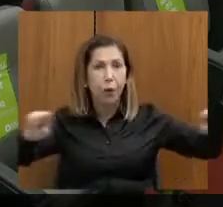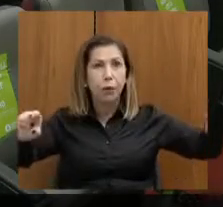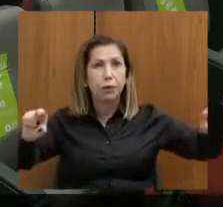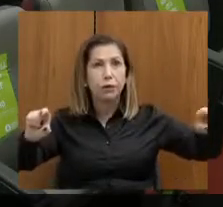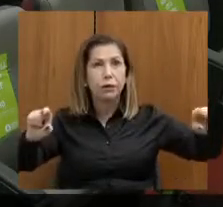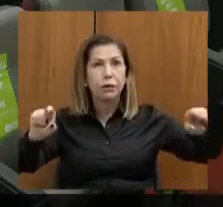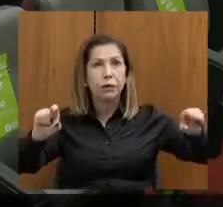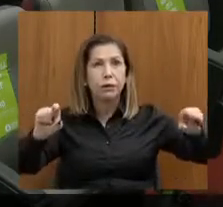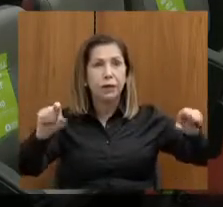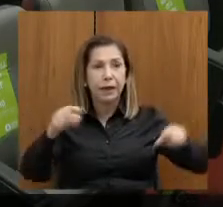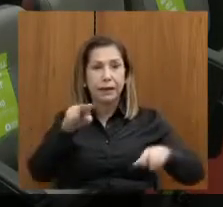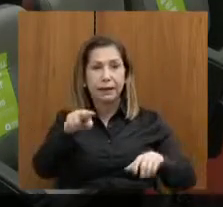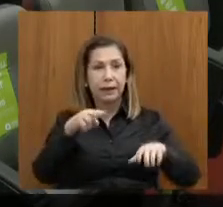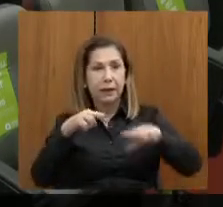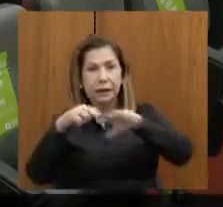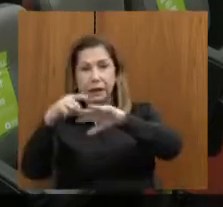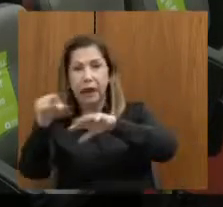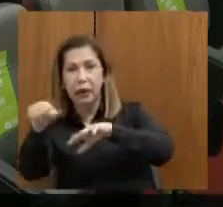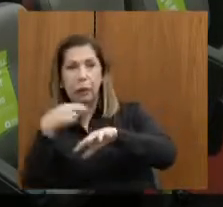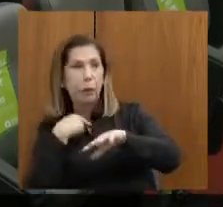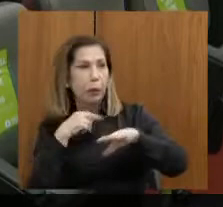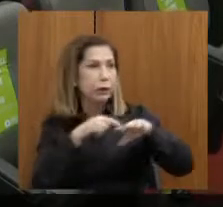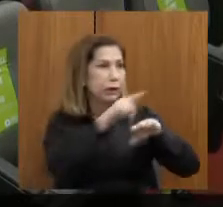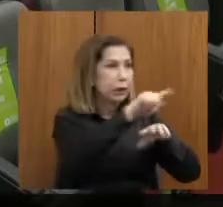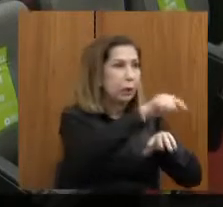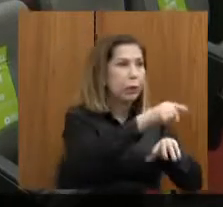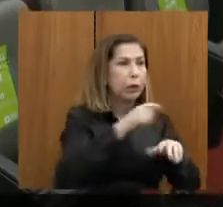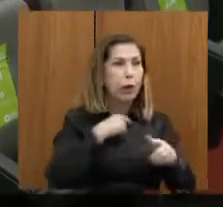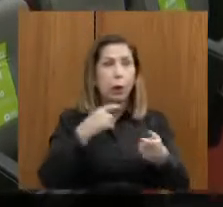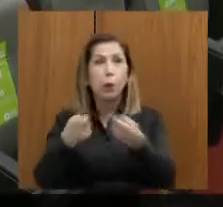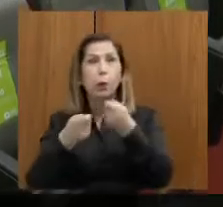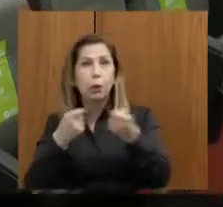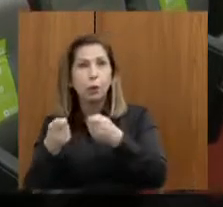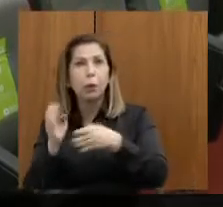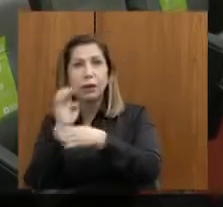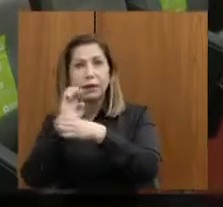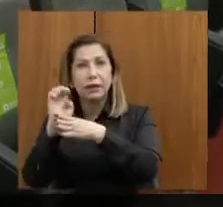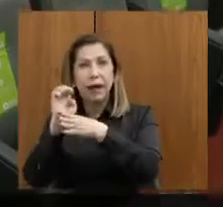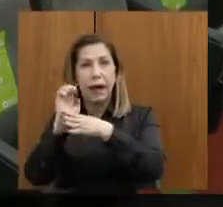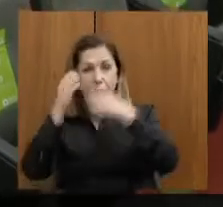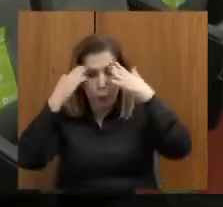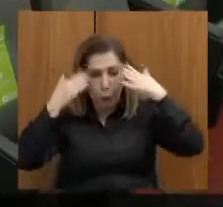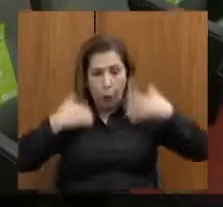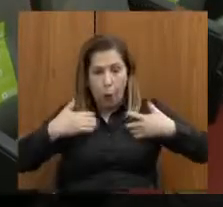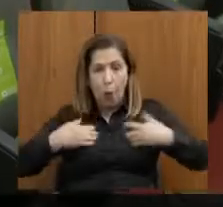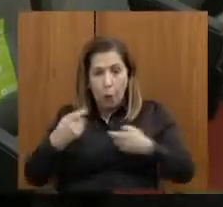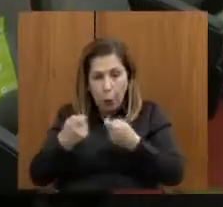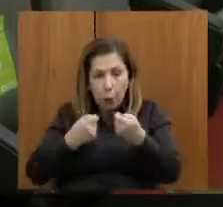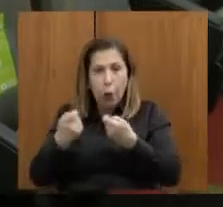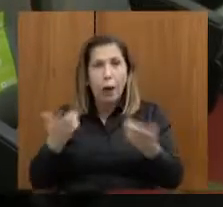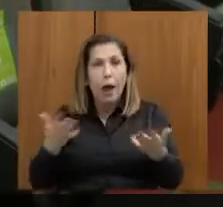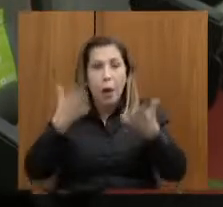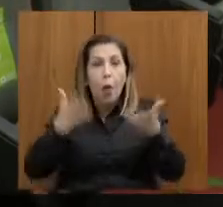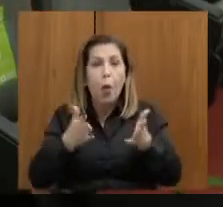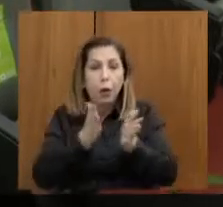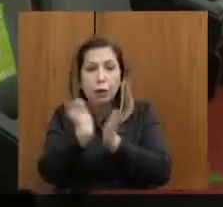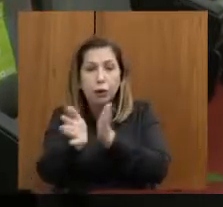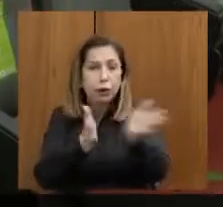tenta na essa escada não pode essa aqui não pode Esse controle do Estado sobre o nosso corpo a gente precisa